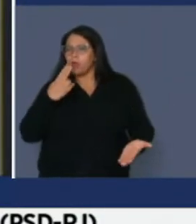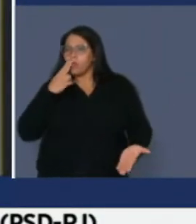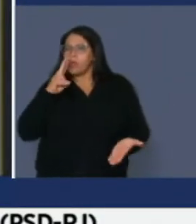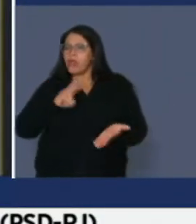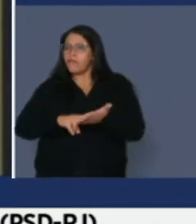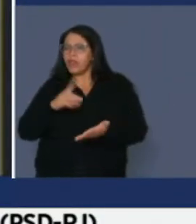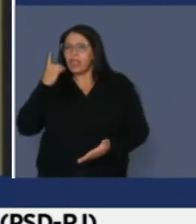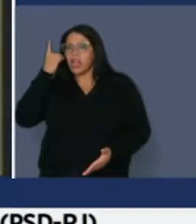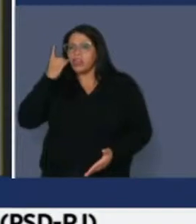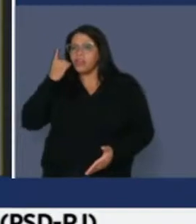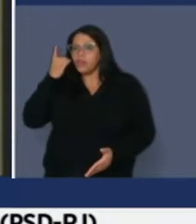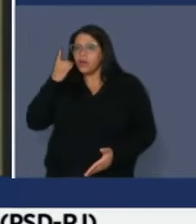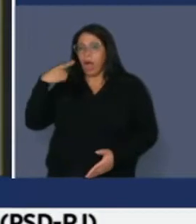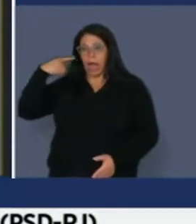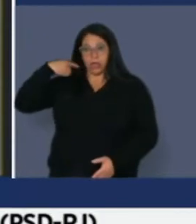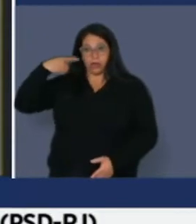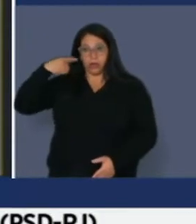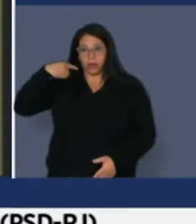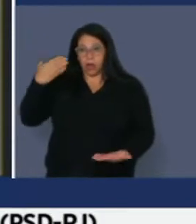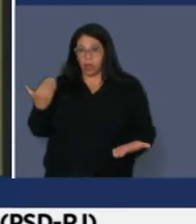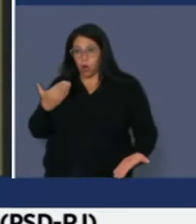que está aqui.